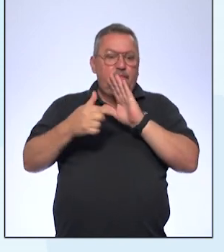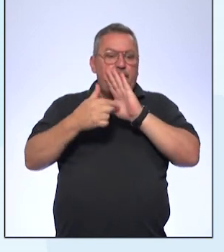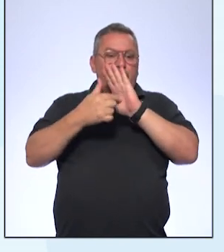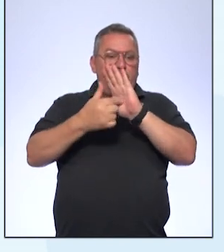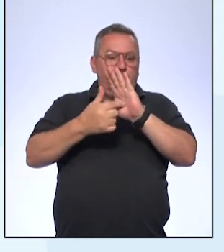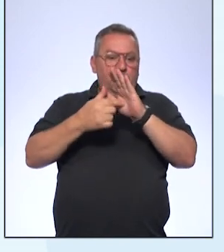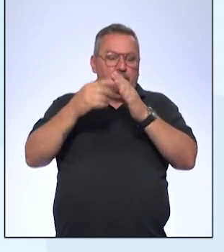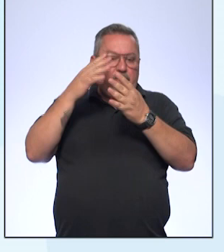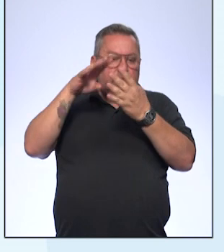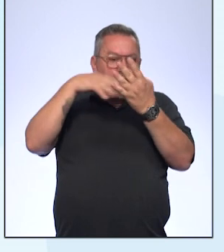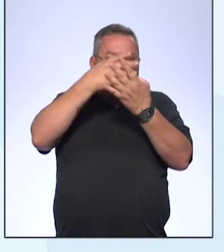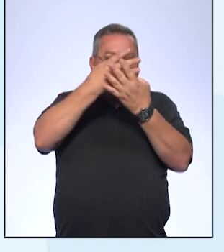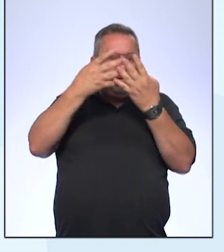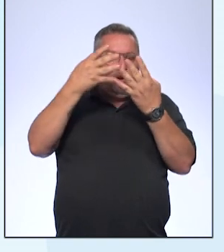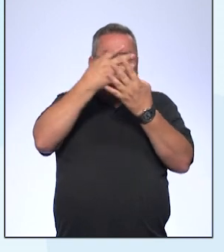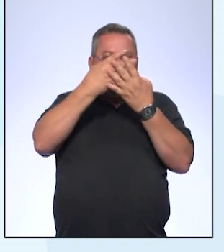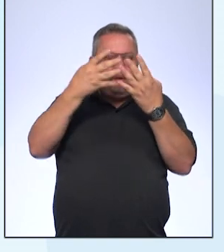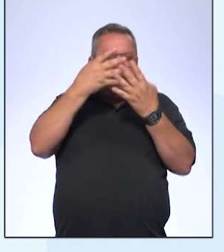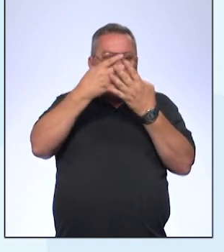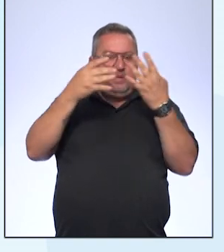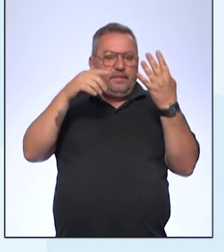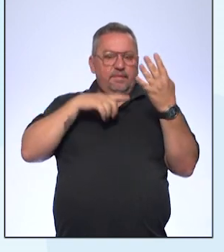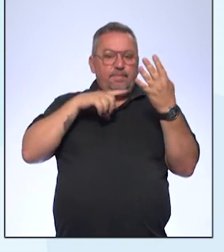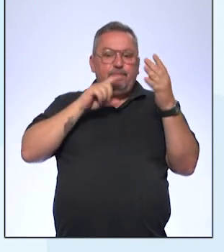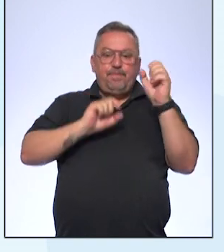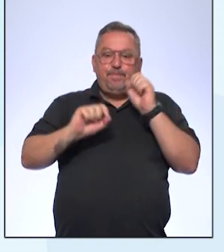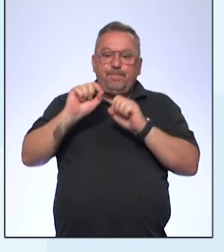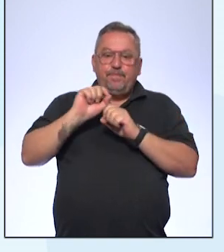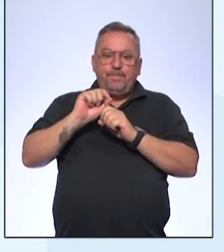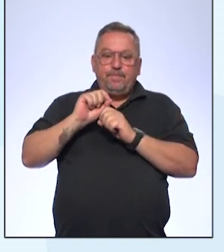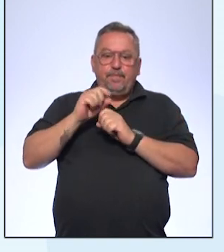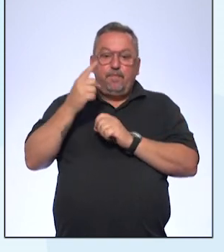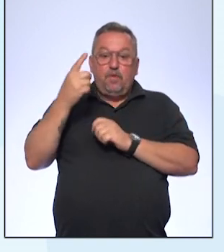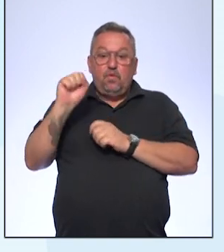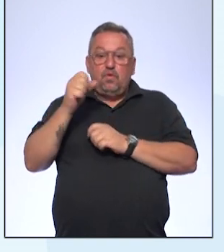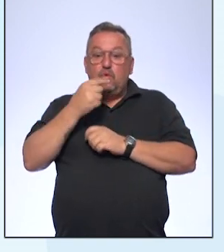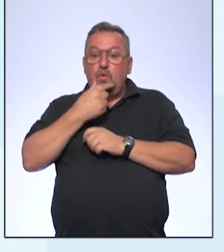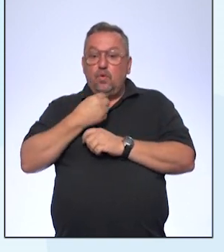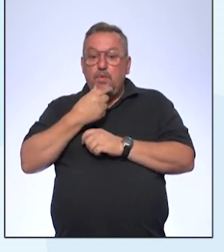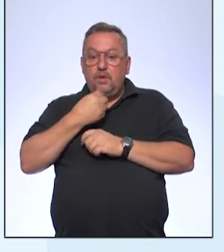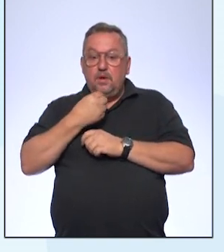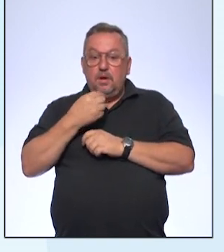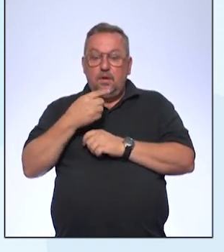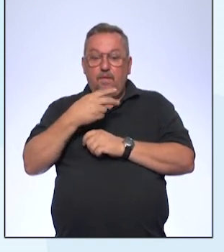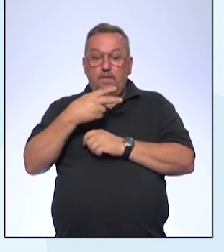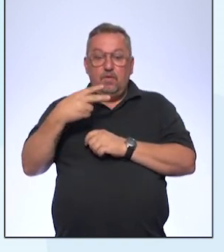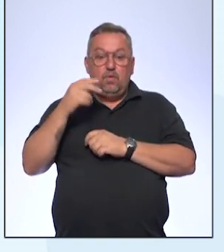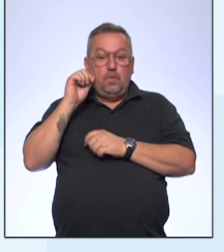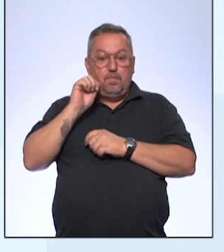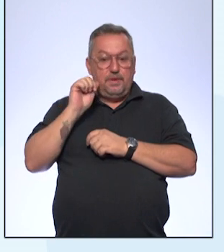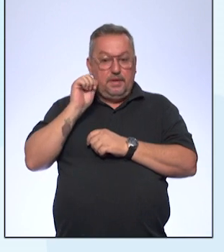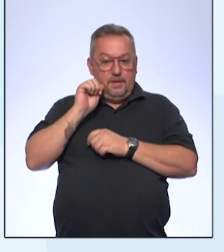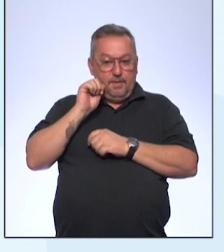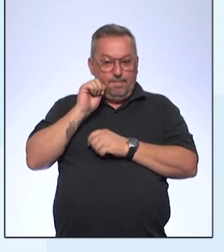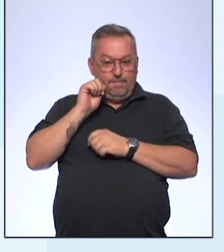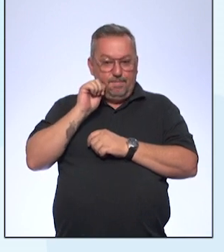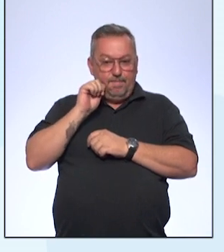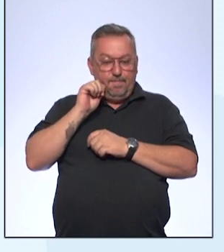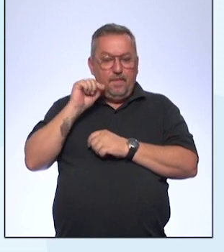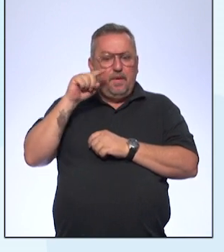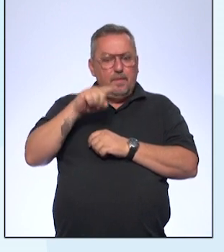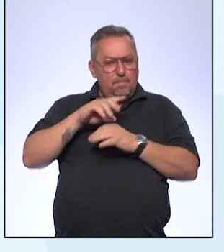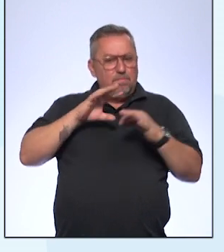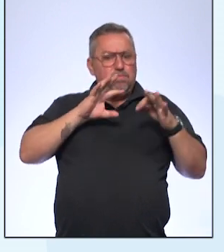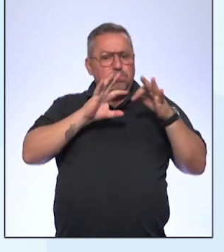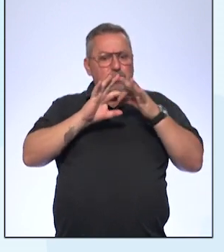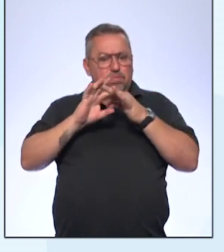uma tabela onde tínhamos ali um total de 18 meninos e 22 meninas. E nesse contexto